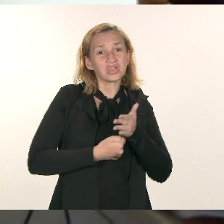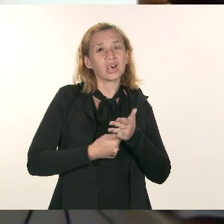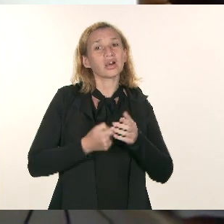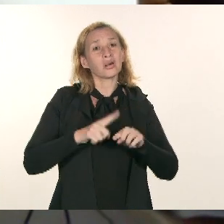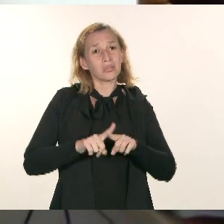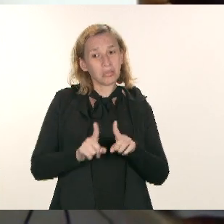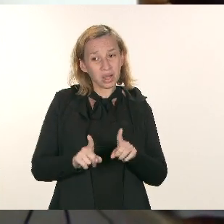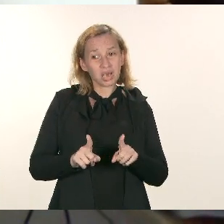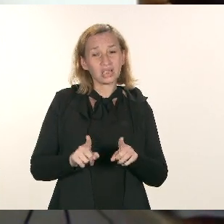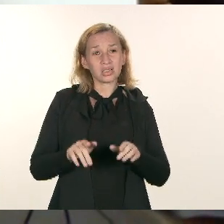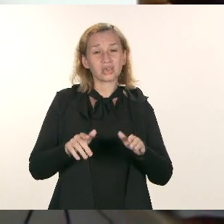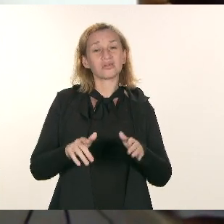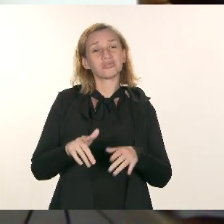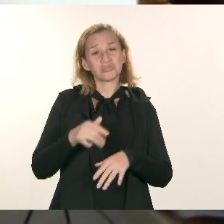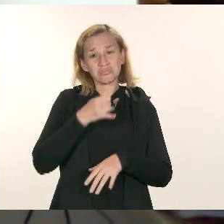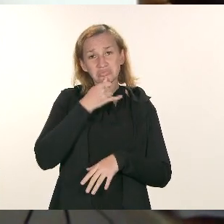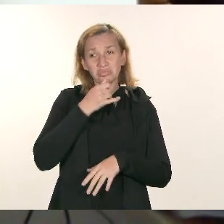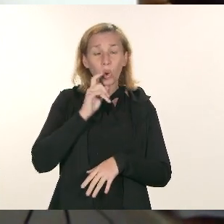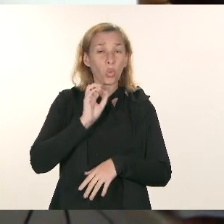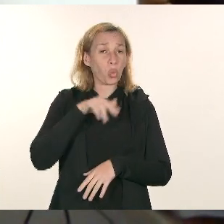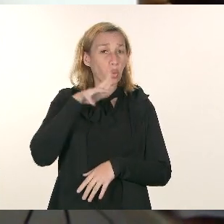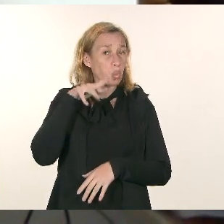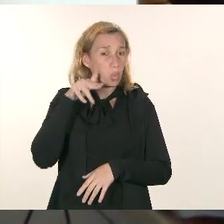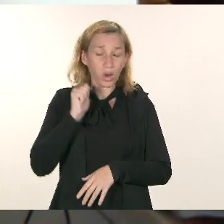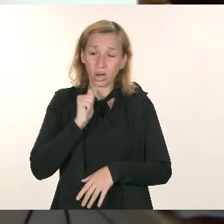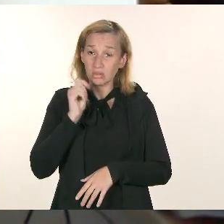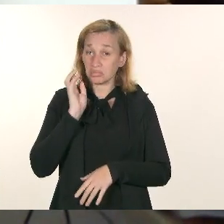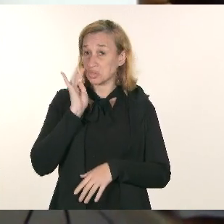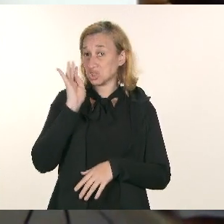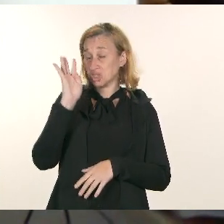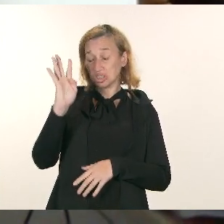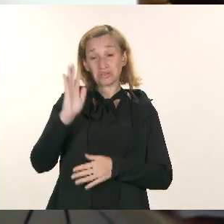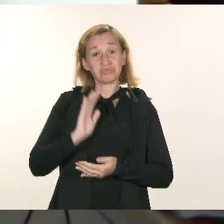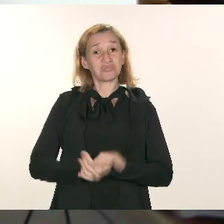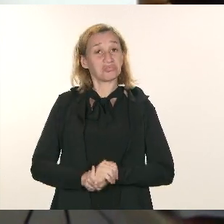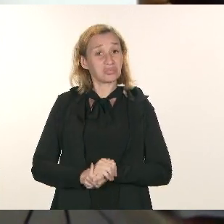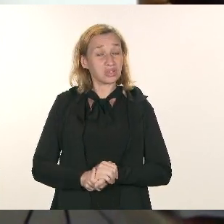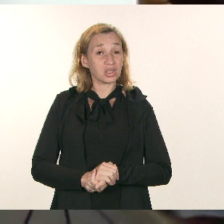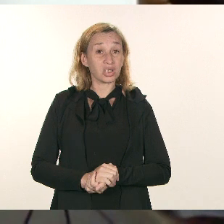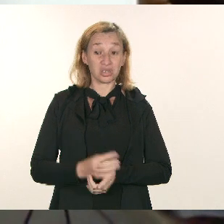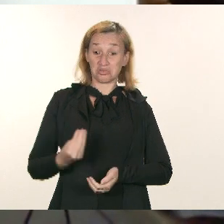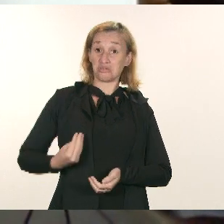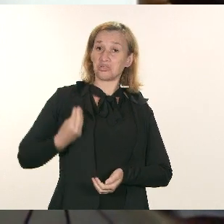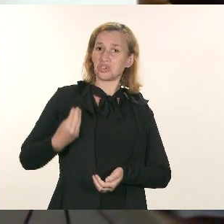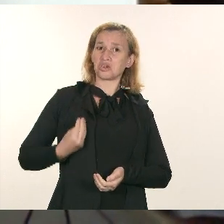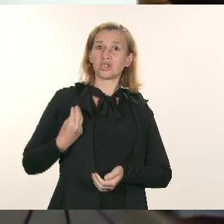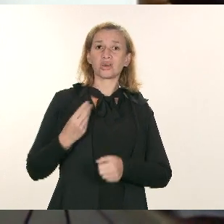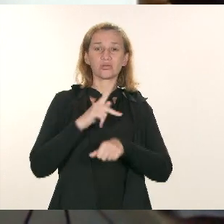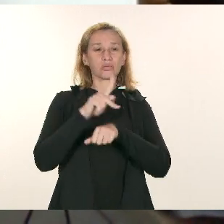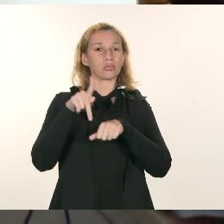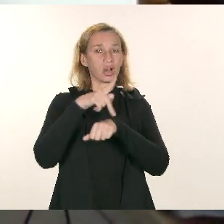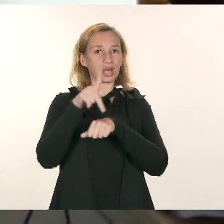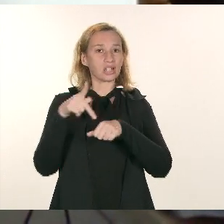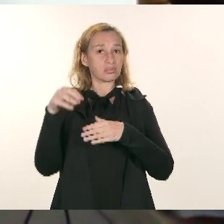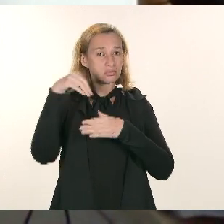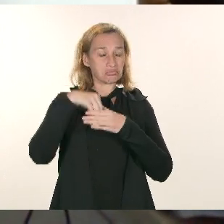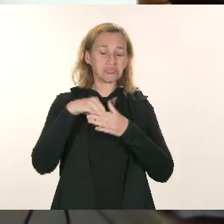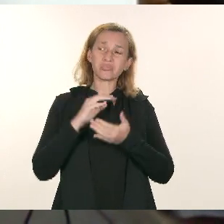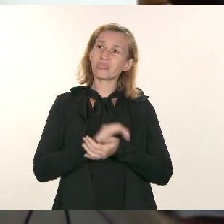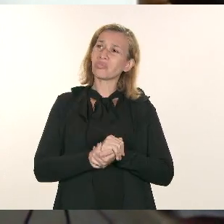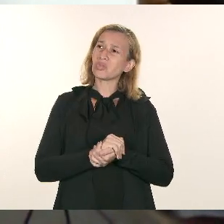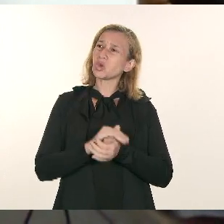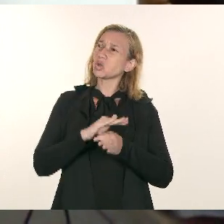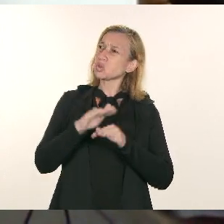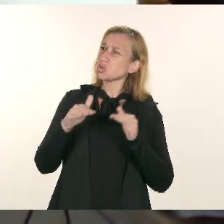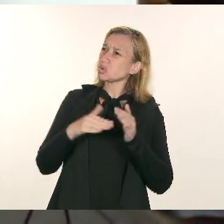desalento. Eu jamais imaginei que ia viver nesse país que